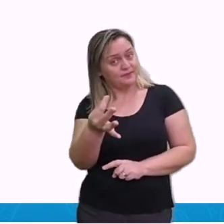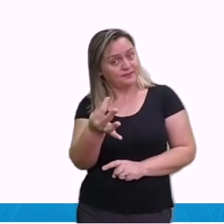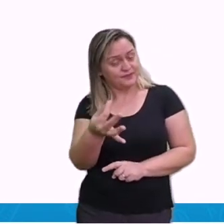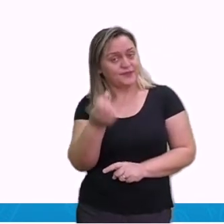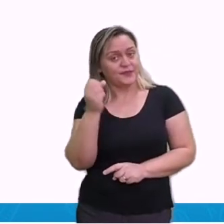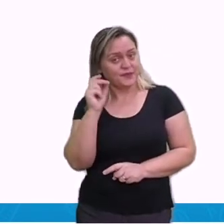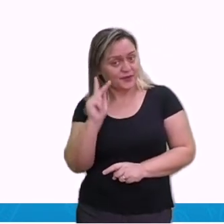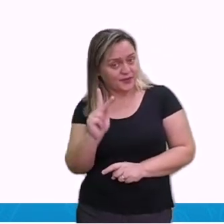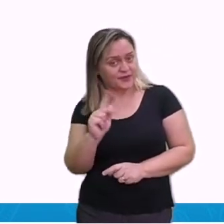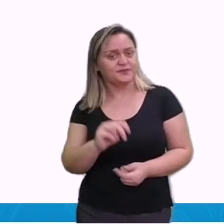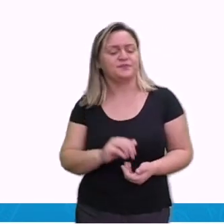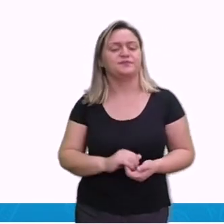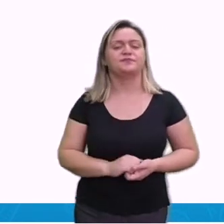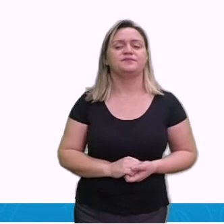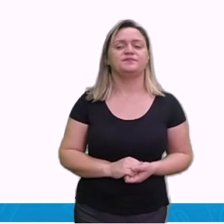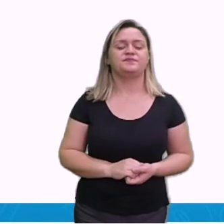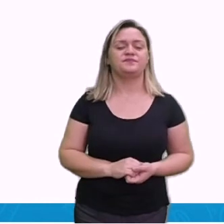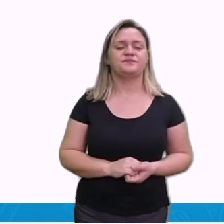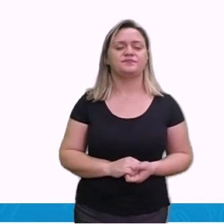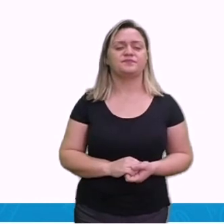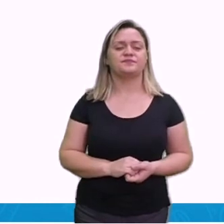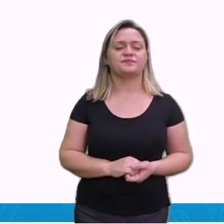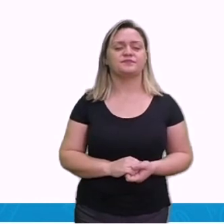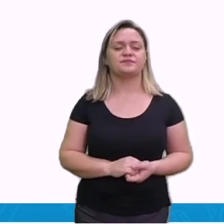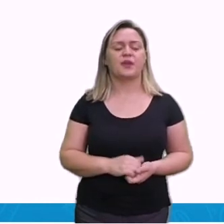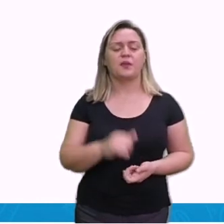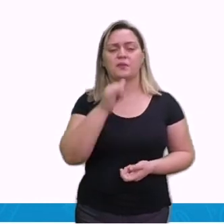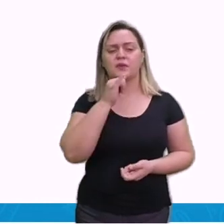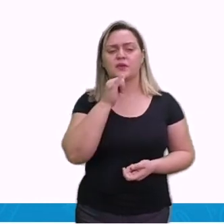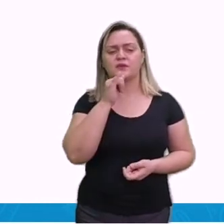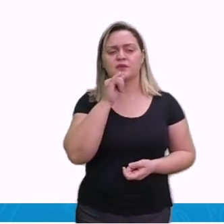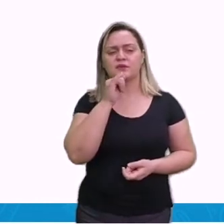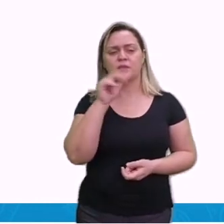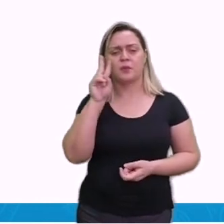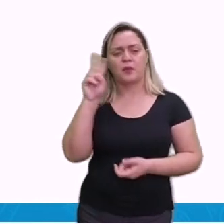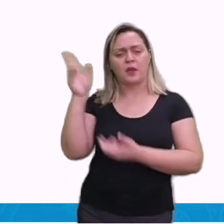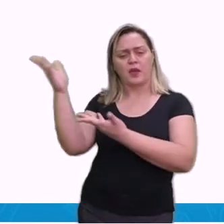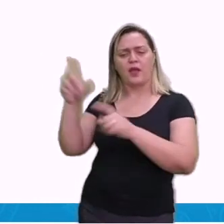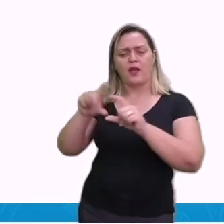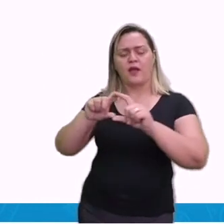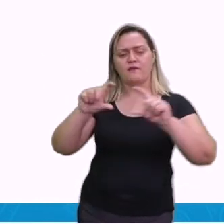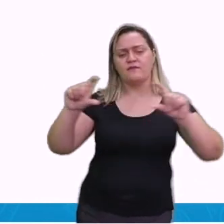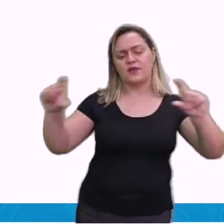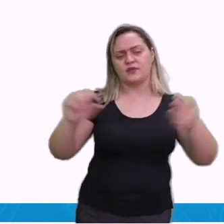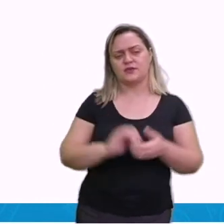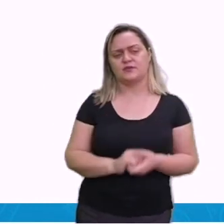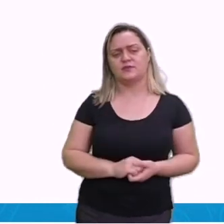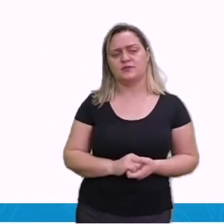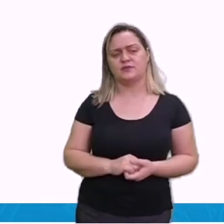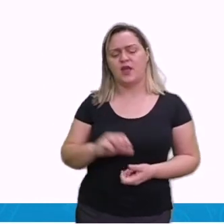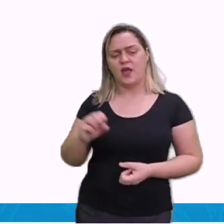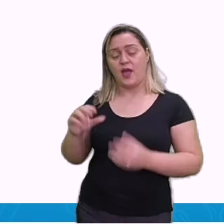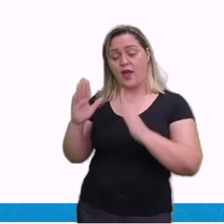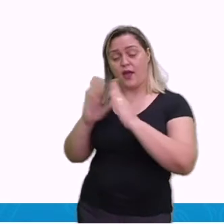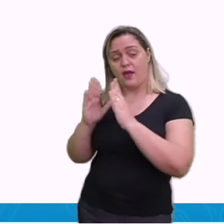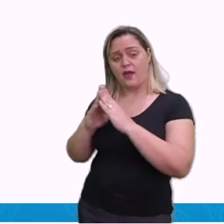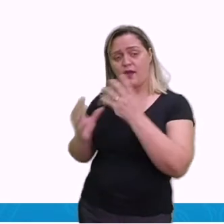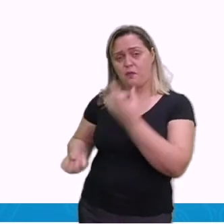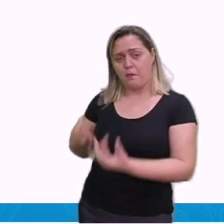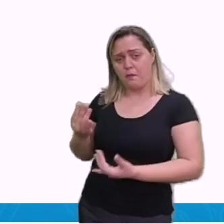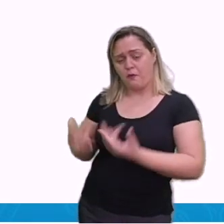gente não acrescentou, a gente não tirou nenhuma letra para fazer o plural dessa palavra. Tudo bem? Então,